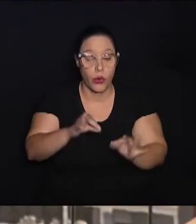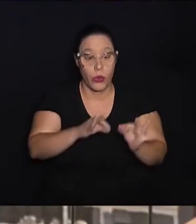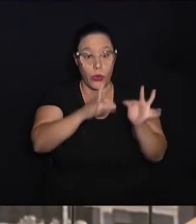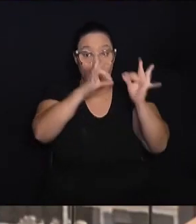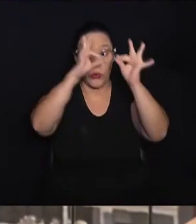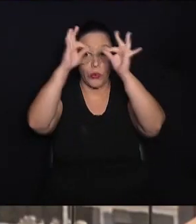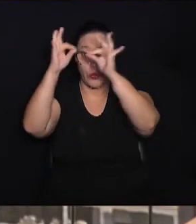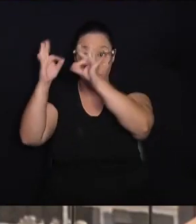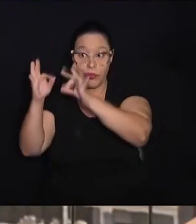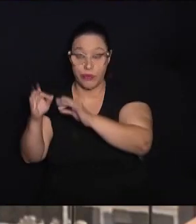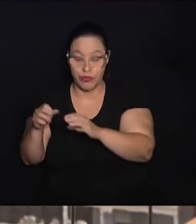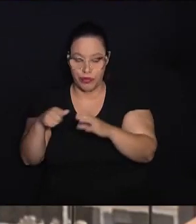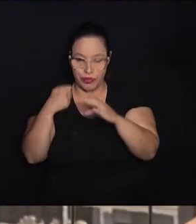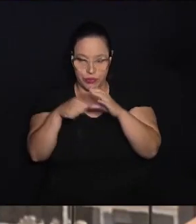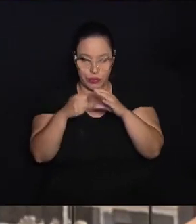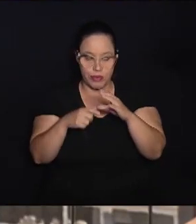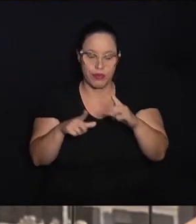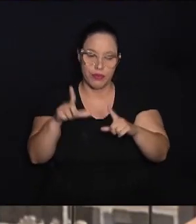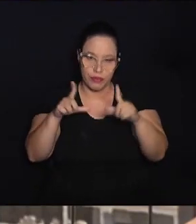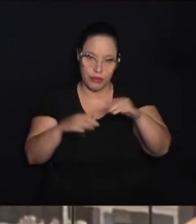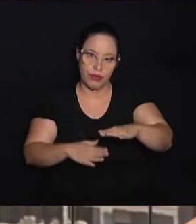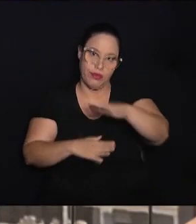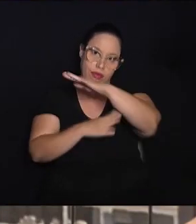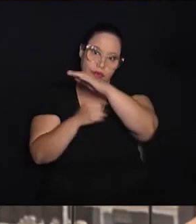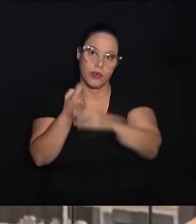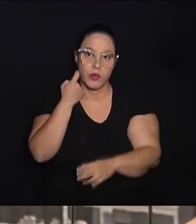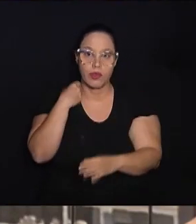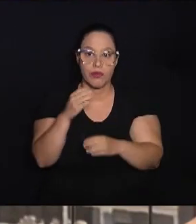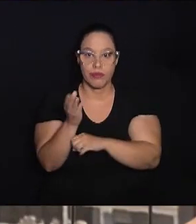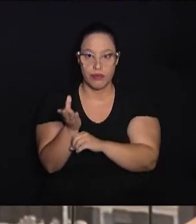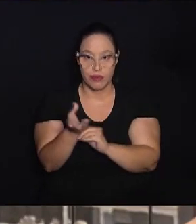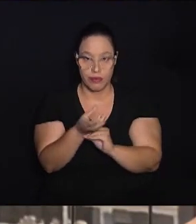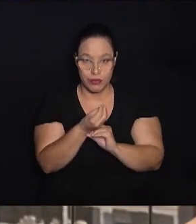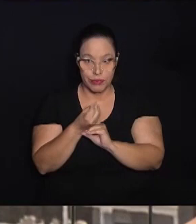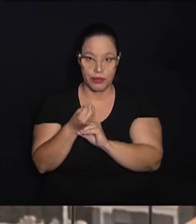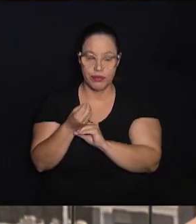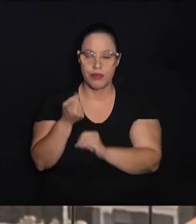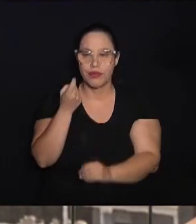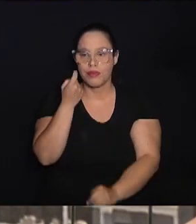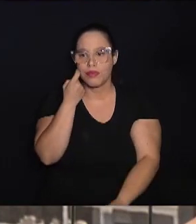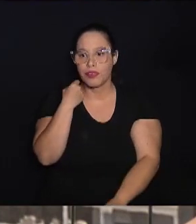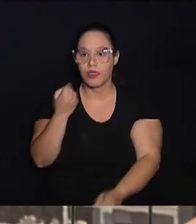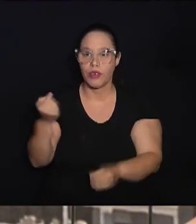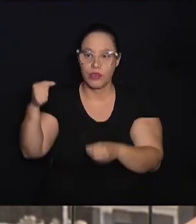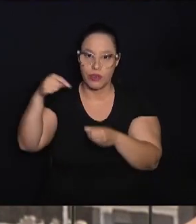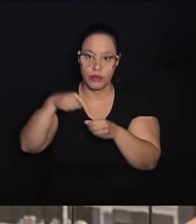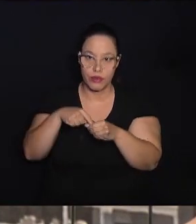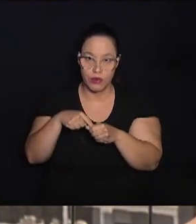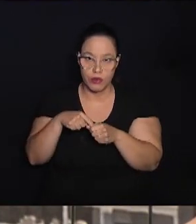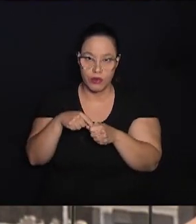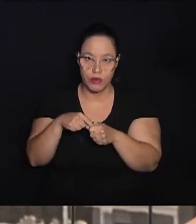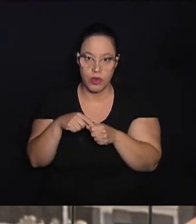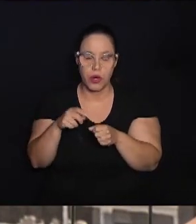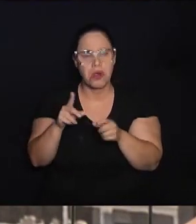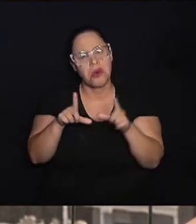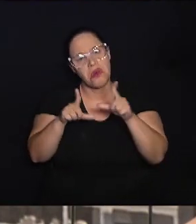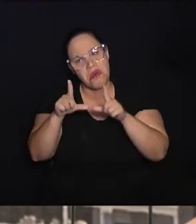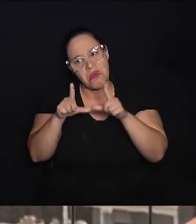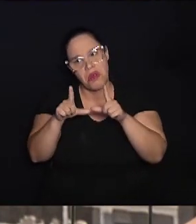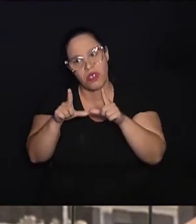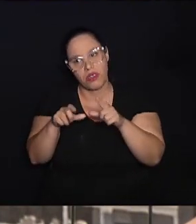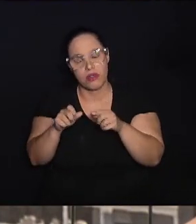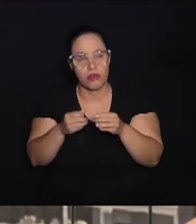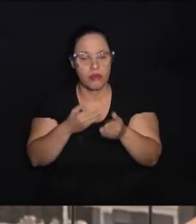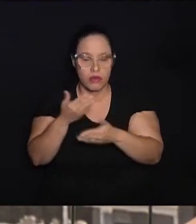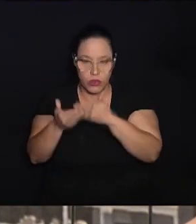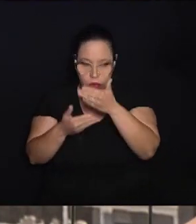então o estúdio Câmara toda sexta-feira sobre artes e cultura sexta-feira a gente volta com mais ou pode reassistir esse programa e compartilhar